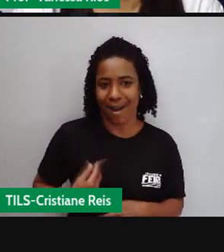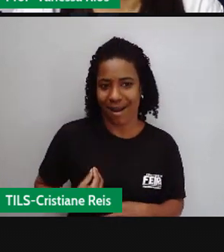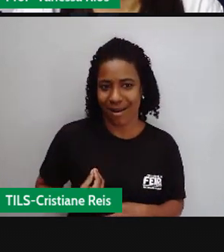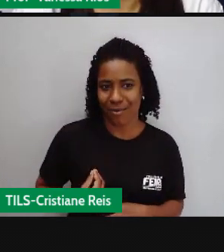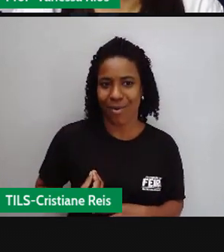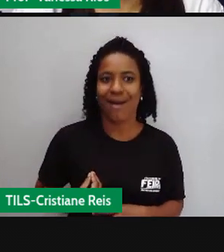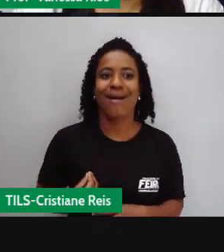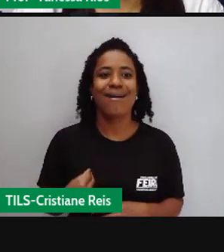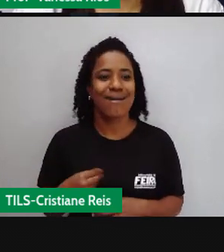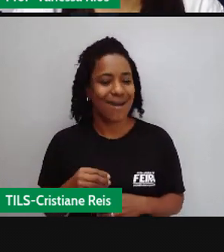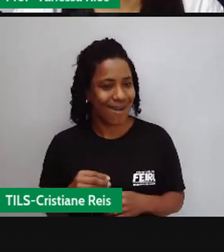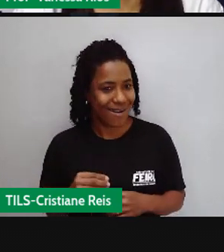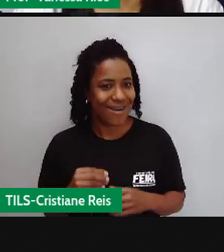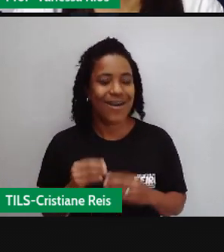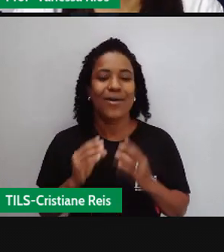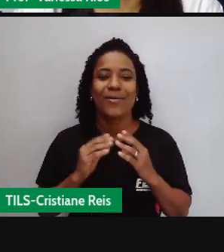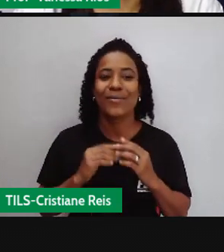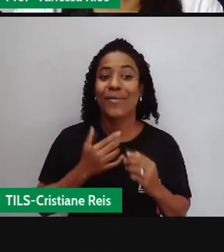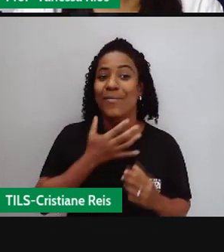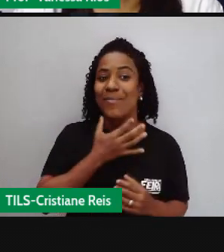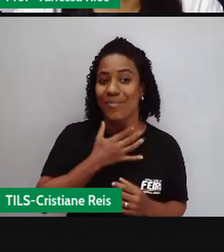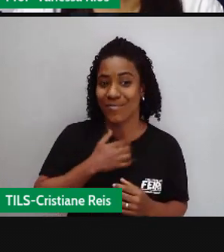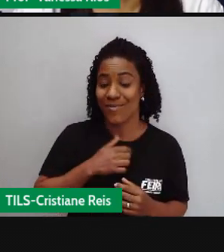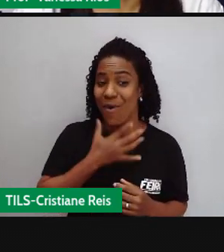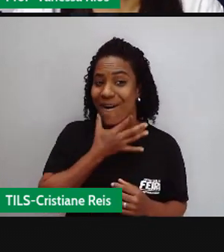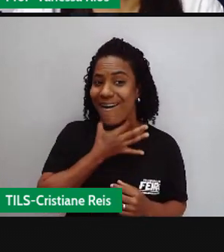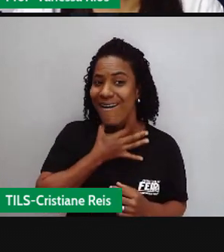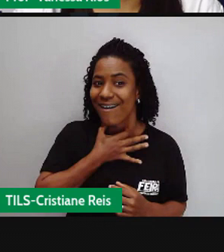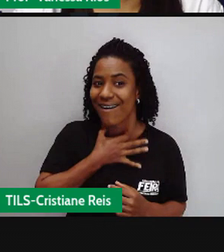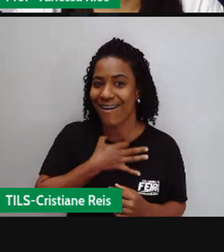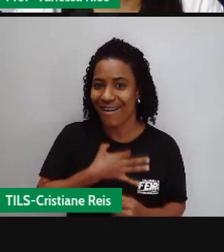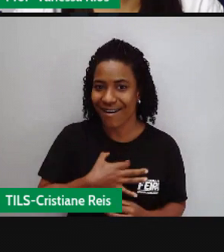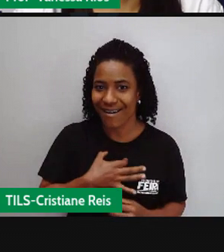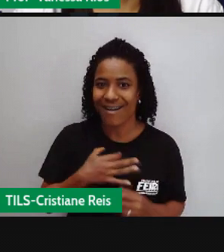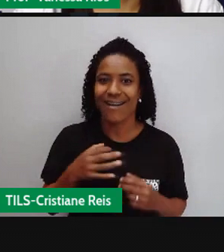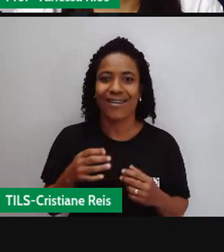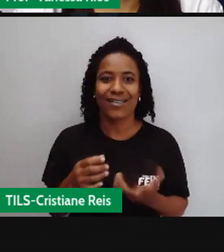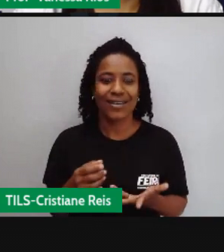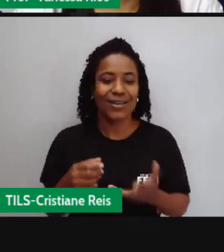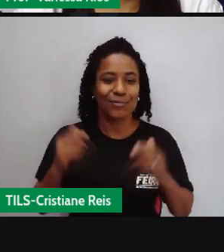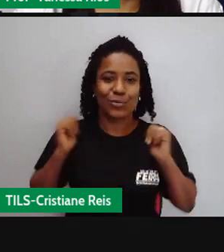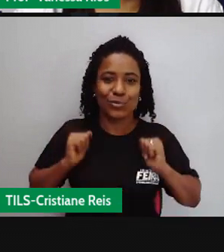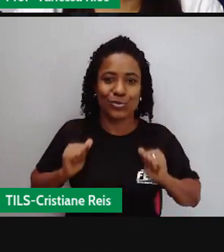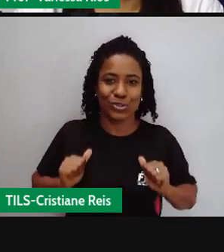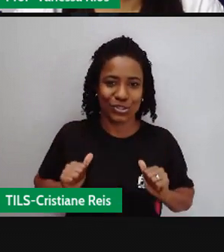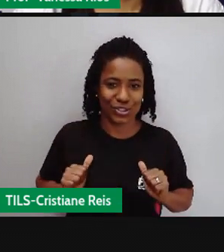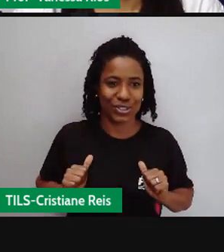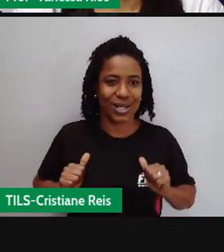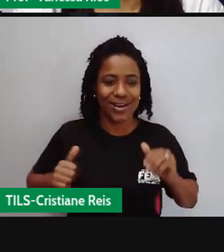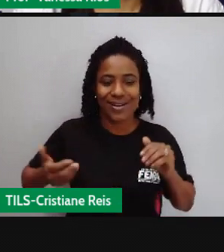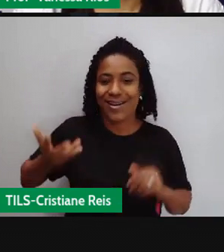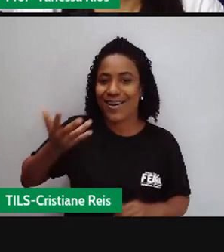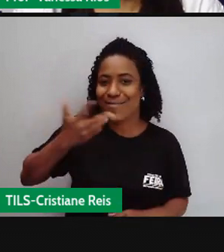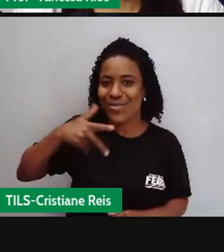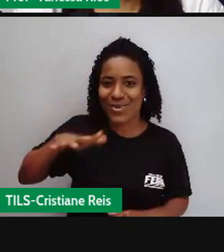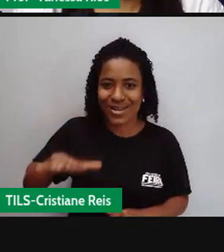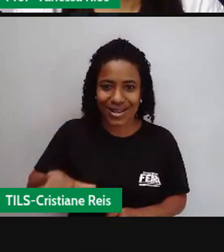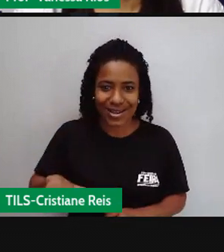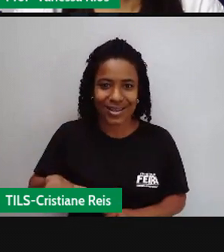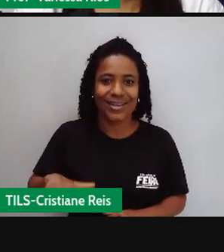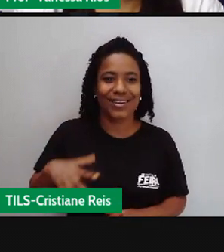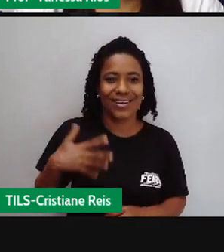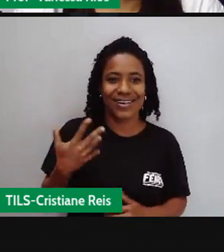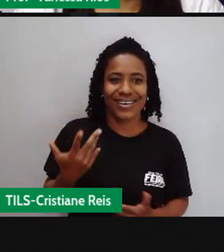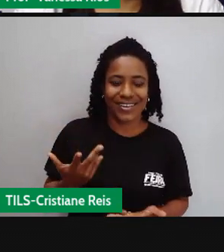mochila, moleque, nódoa, polenta, mosquito,